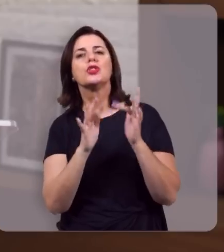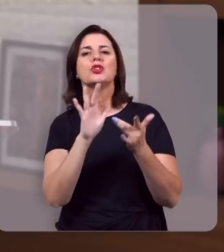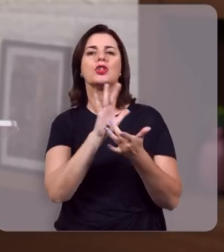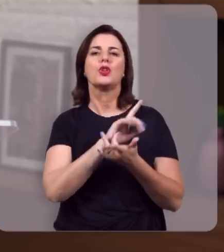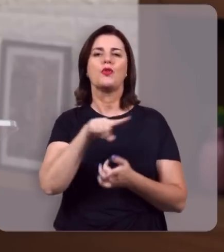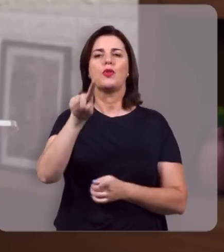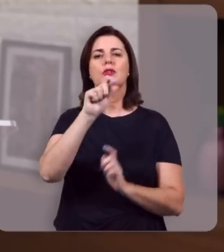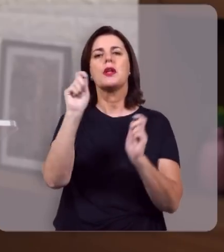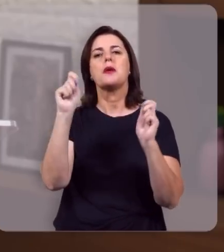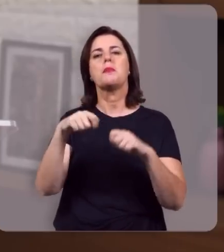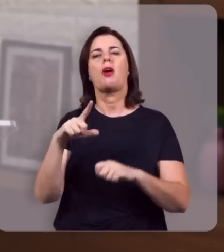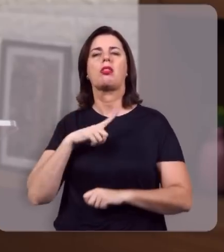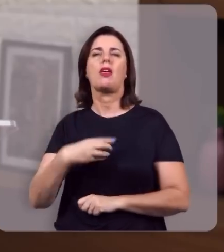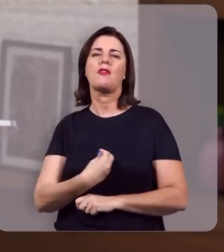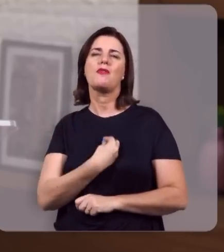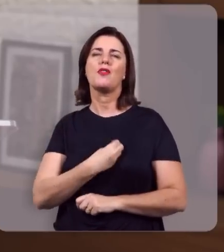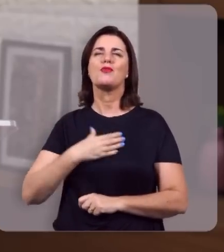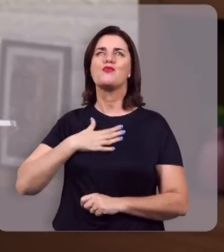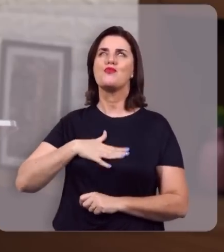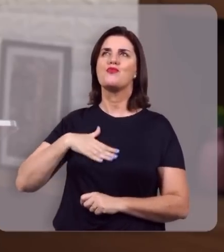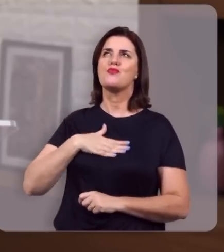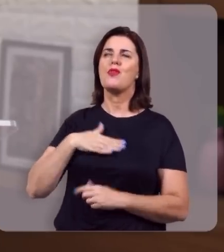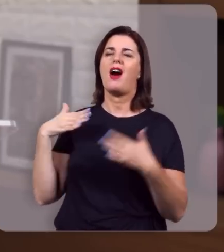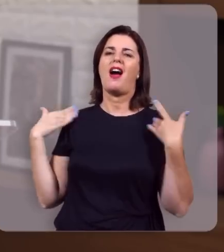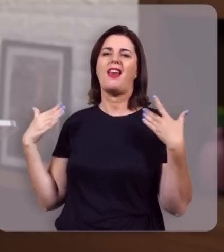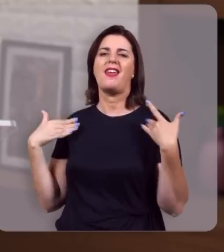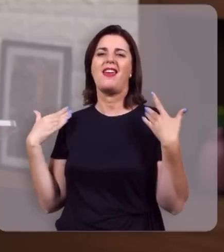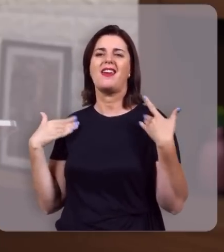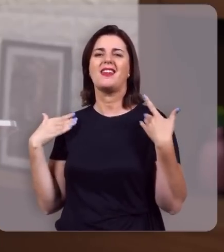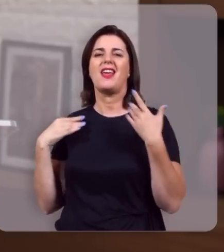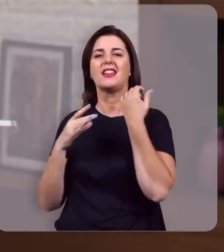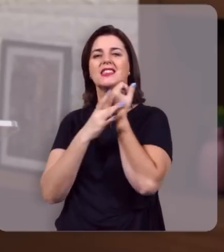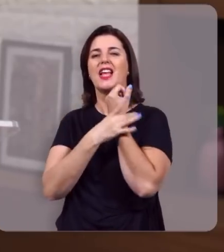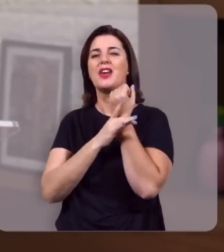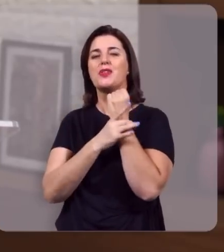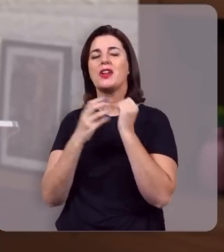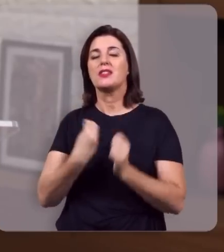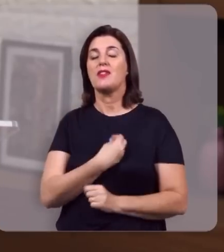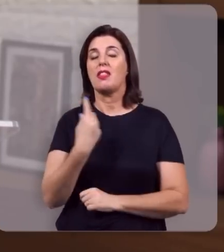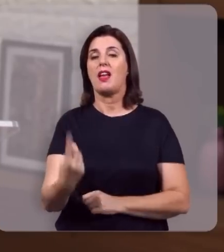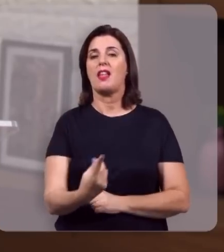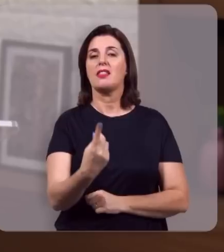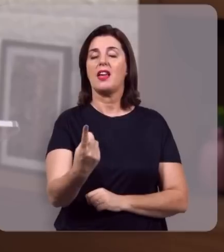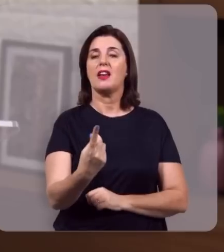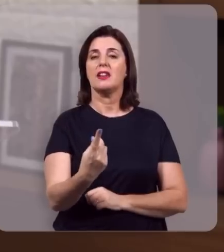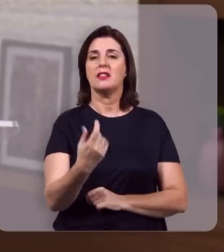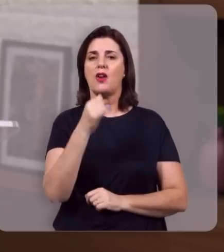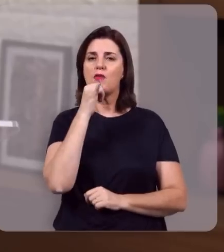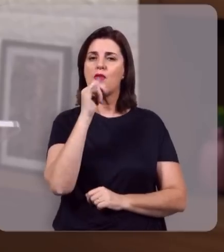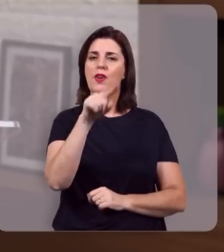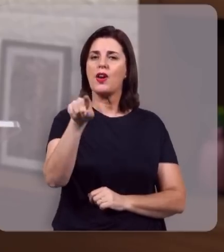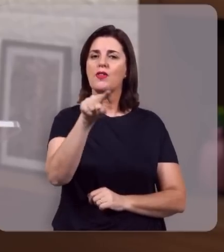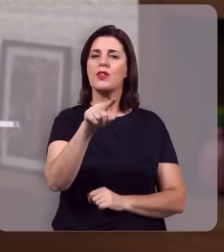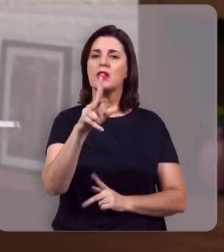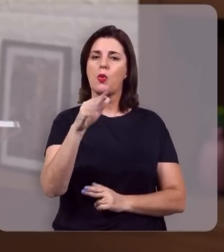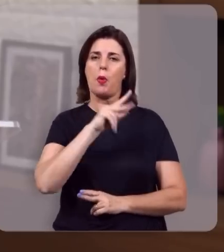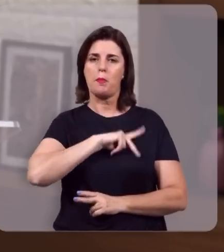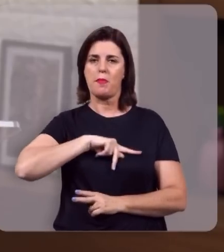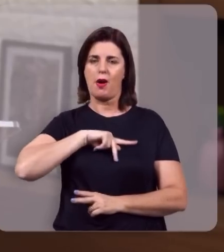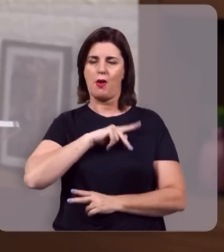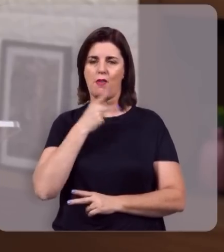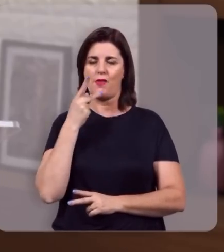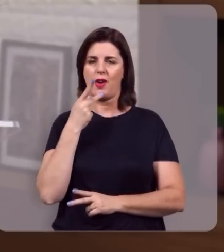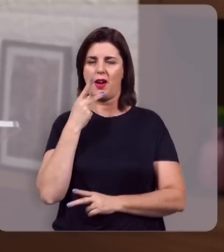Jesus, você pode desfrutar da alegria e da segurança da vida eterna. Eu digo a você o que Paulo disse a